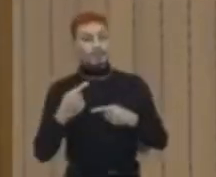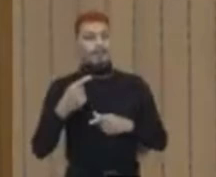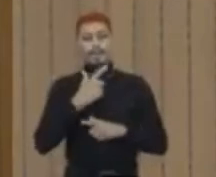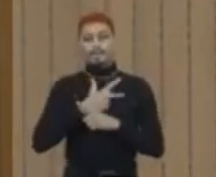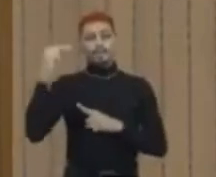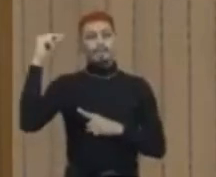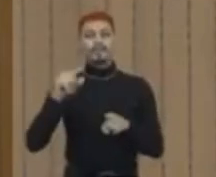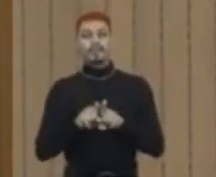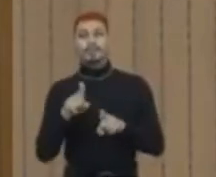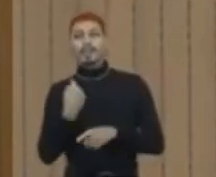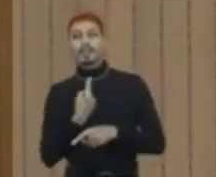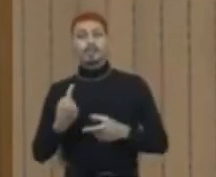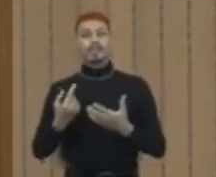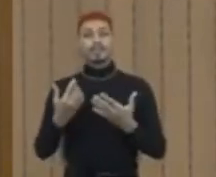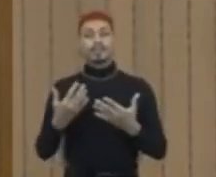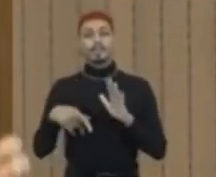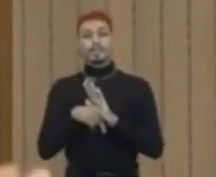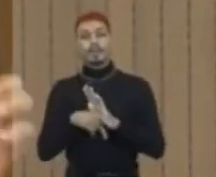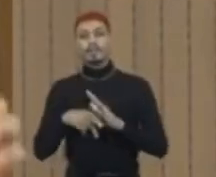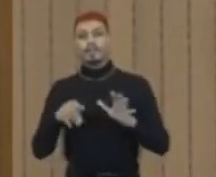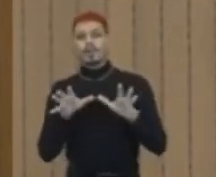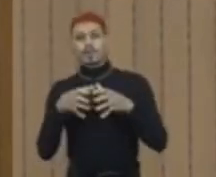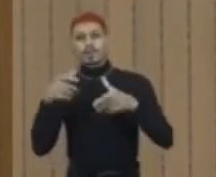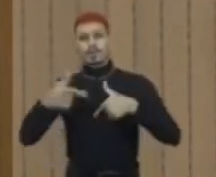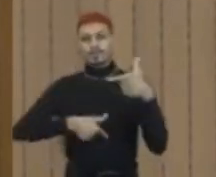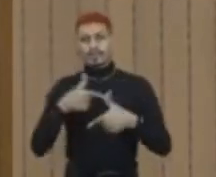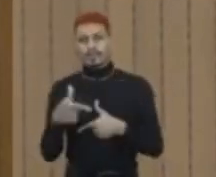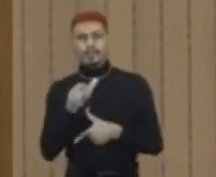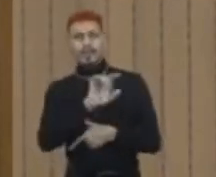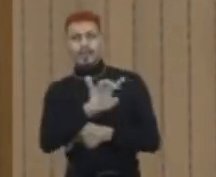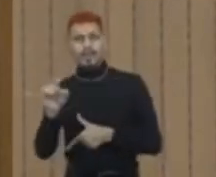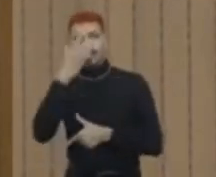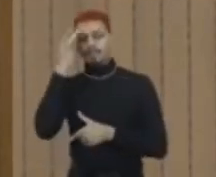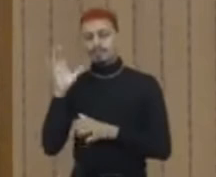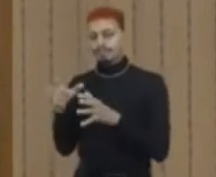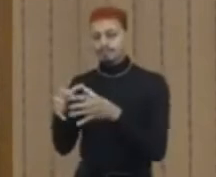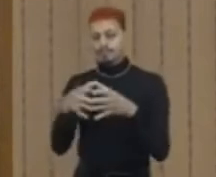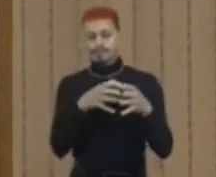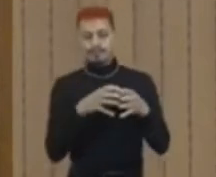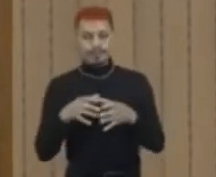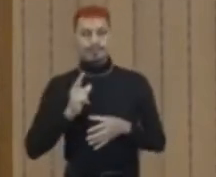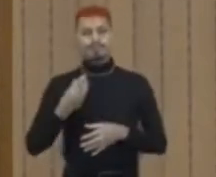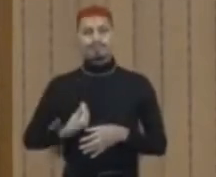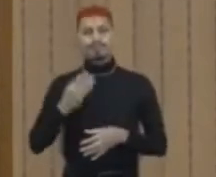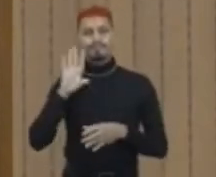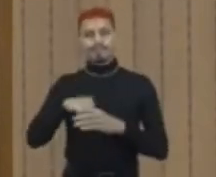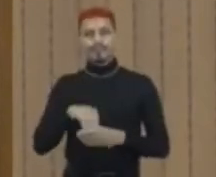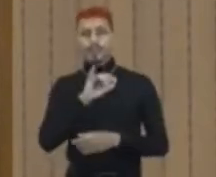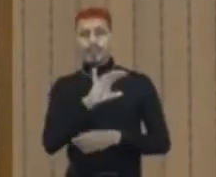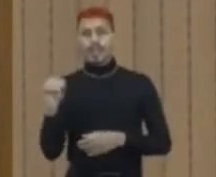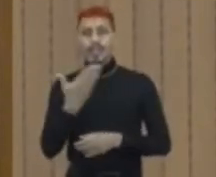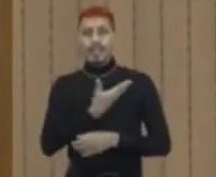tudo, essa nossa dedicação da nossa equipe de trabalho, a nossa equipe formada por cada uma das pessoas, cada um dos colegas, cada